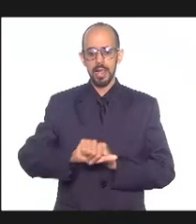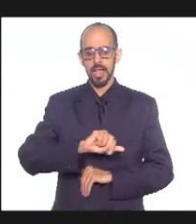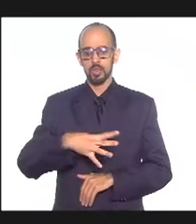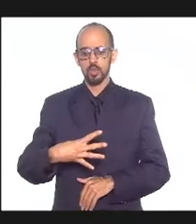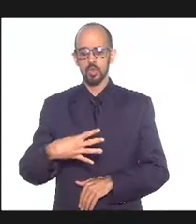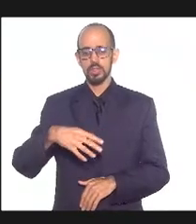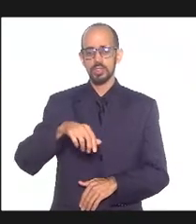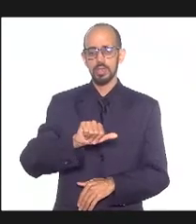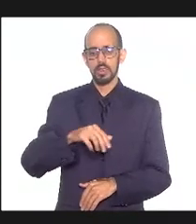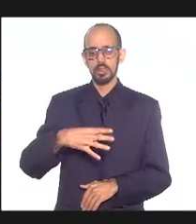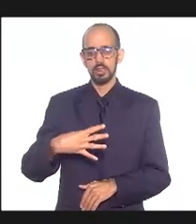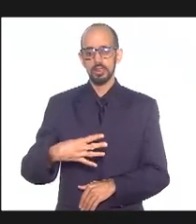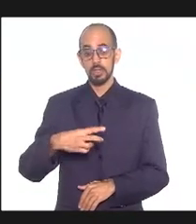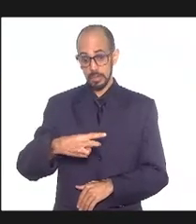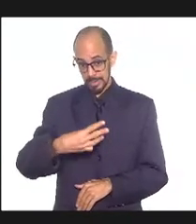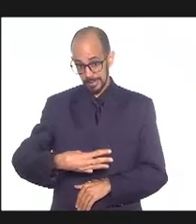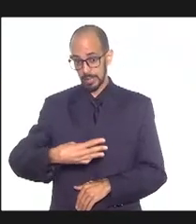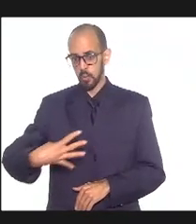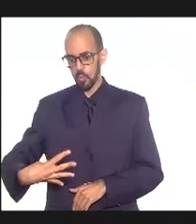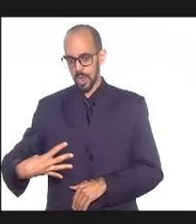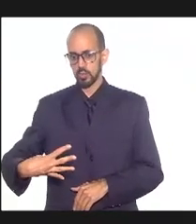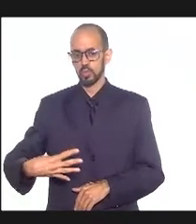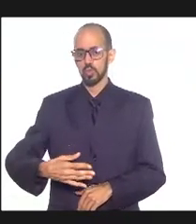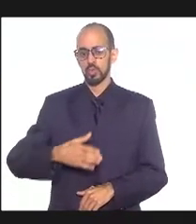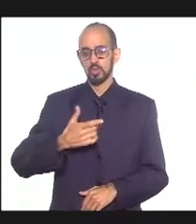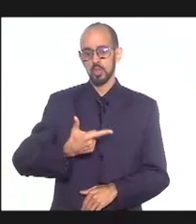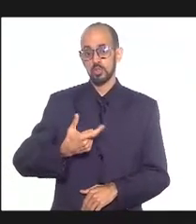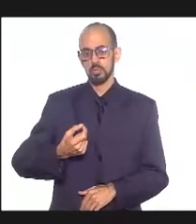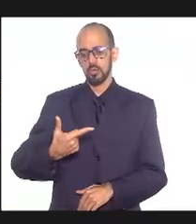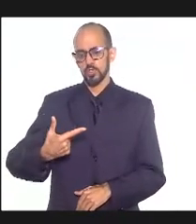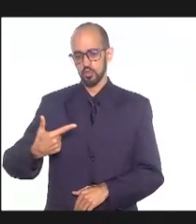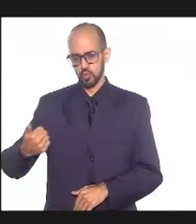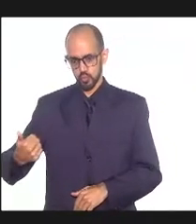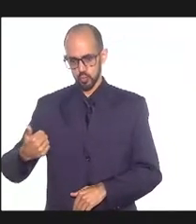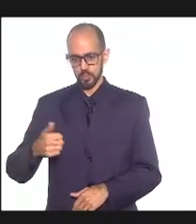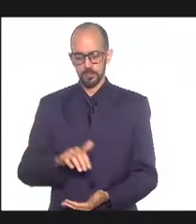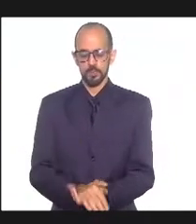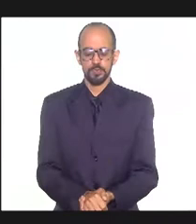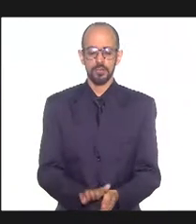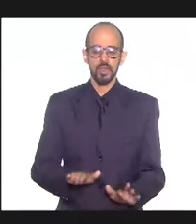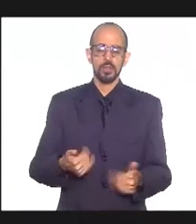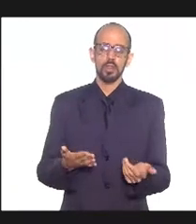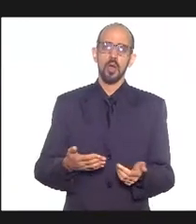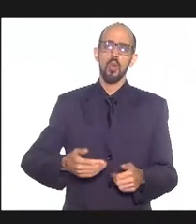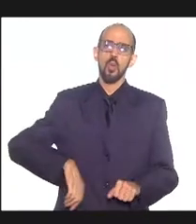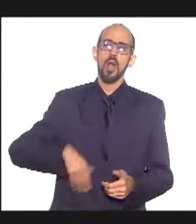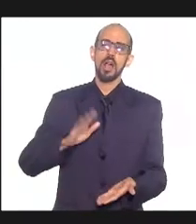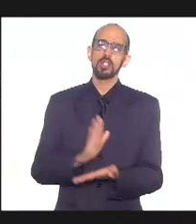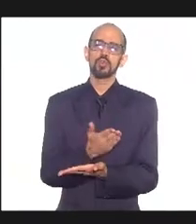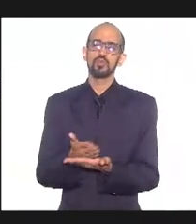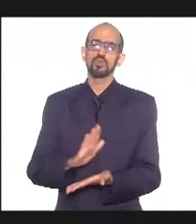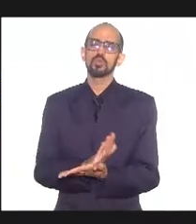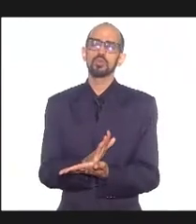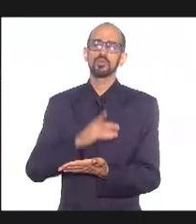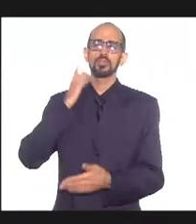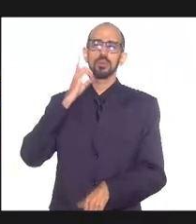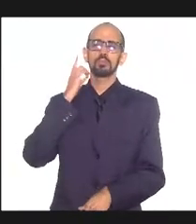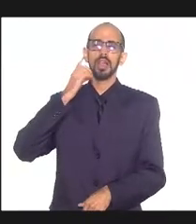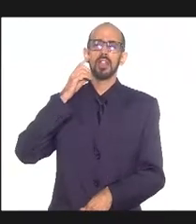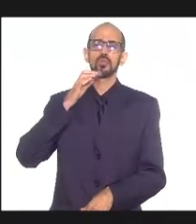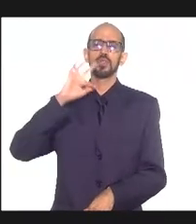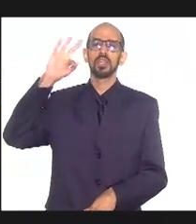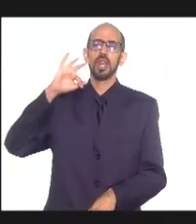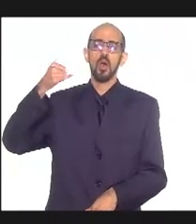14.134 de 2021. Eu, durante o processo, muitas vezes o deputado federal Cristino me ligou para colocar,